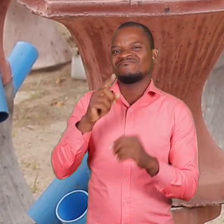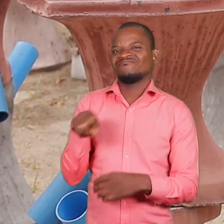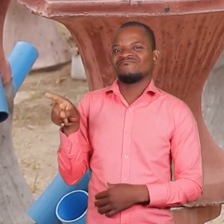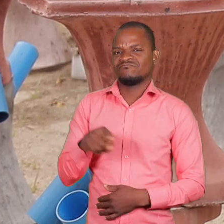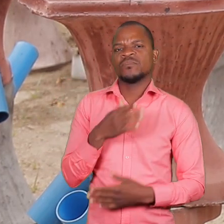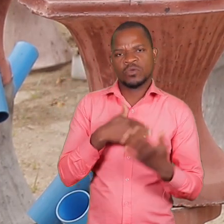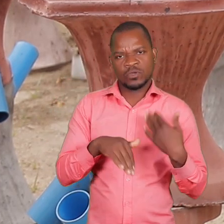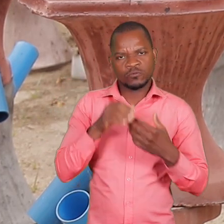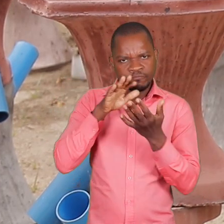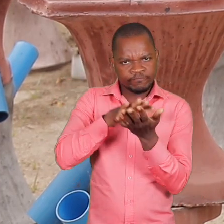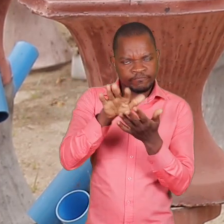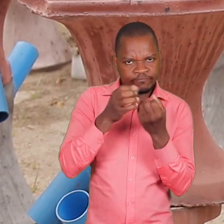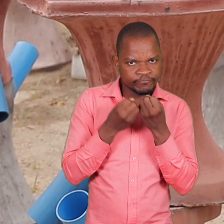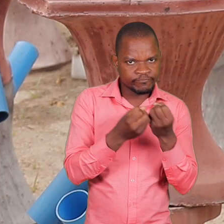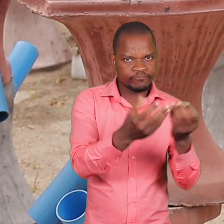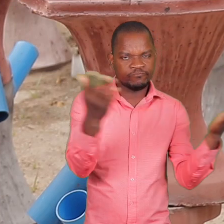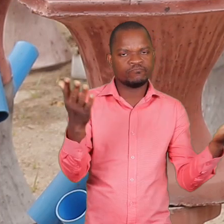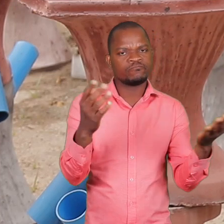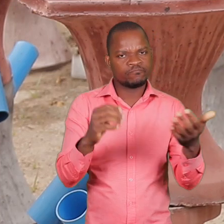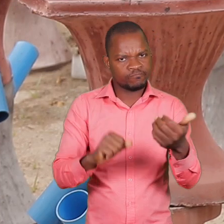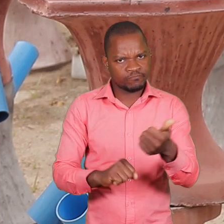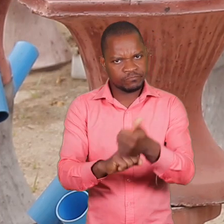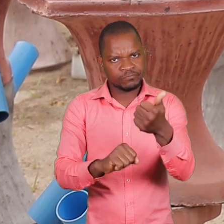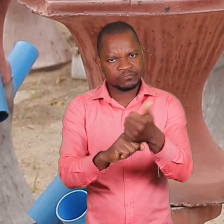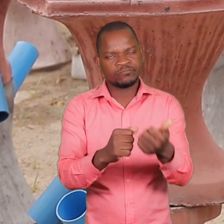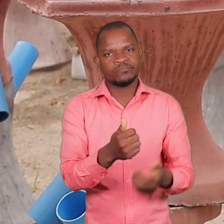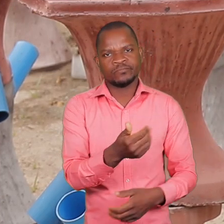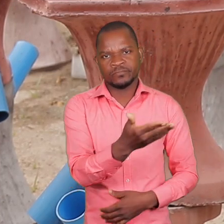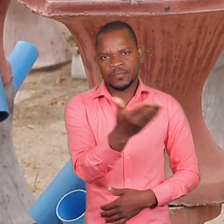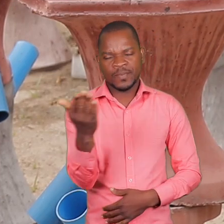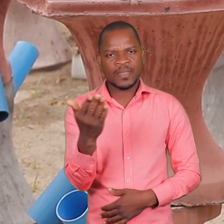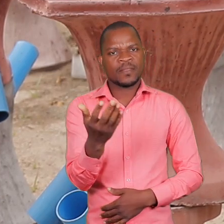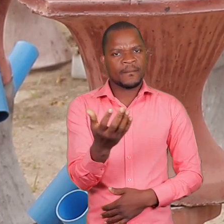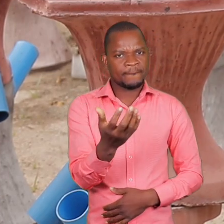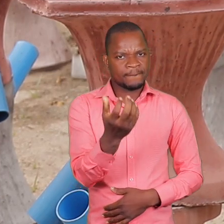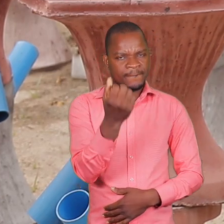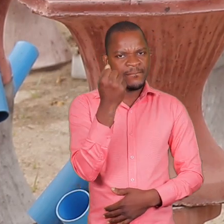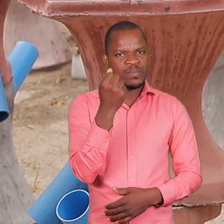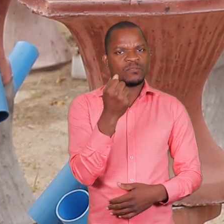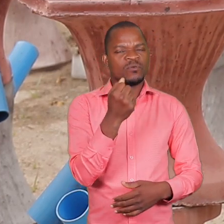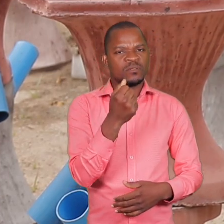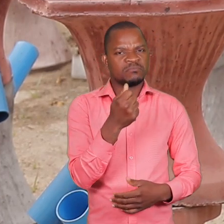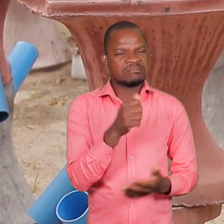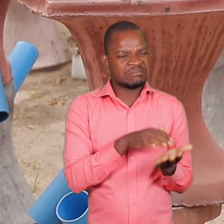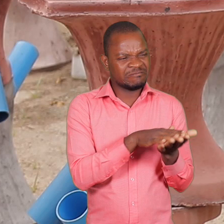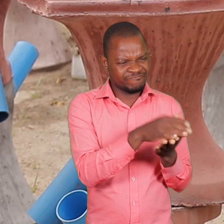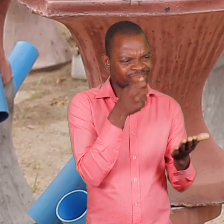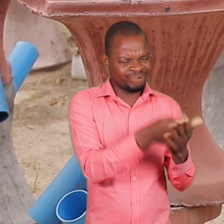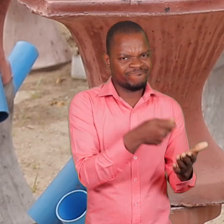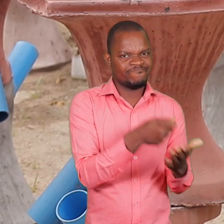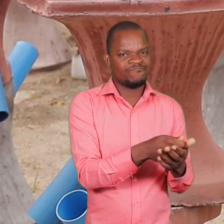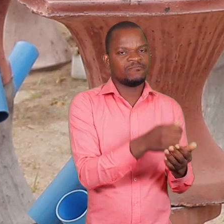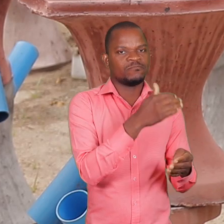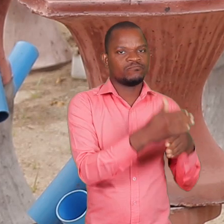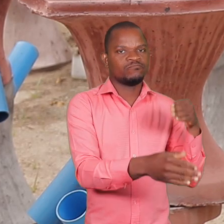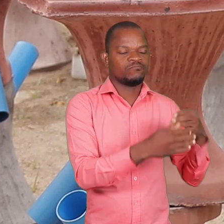para consciencializar isso, ou incentivar a ter pelo menos, a investir pelo menos numa casa de banho com condições